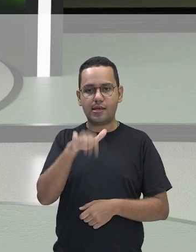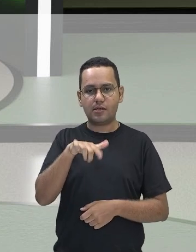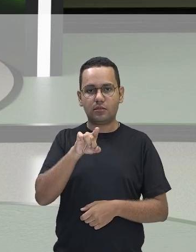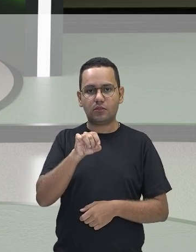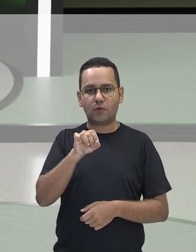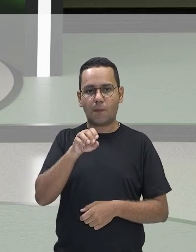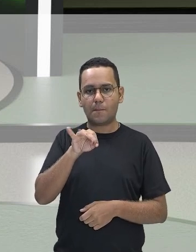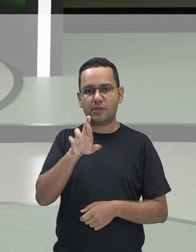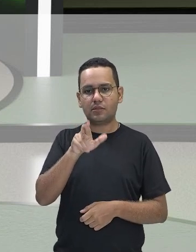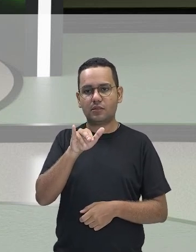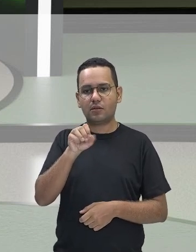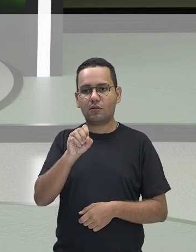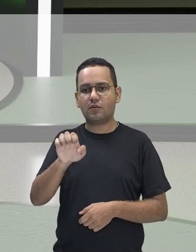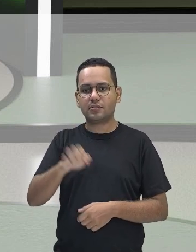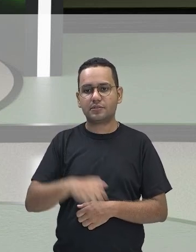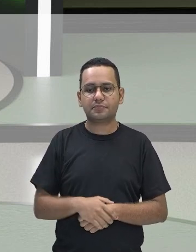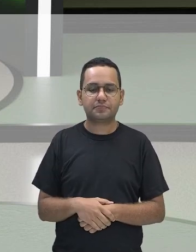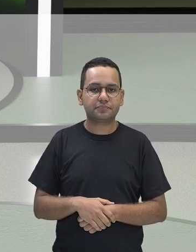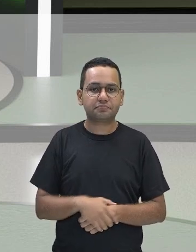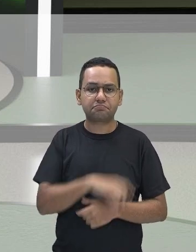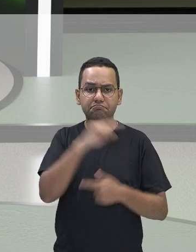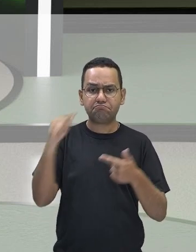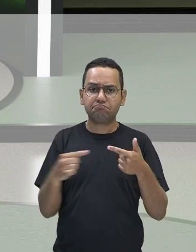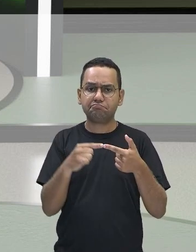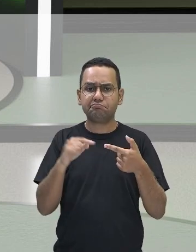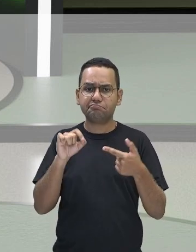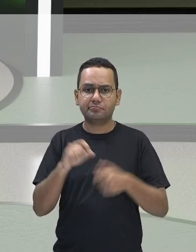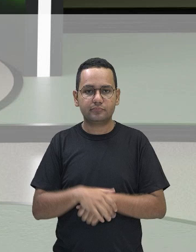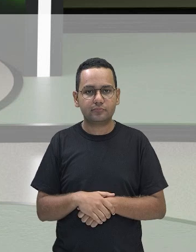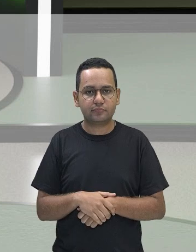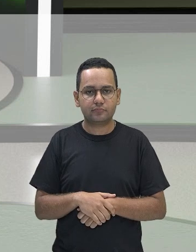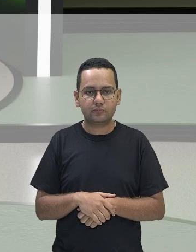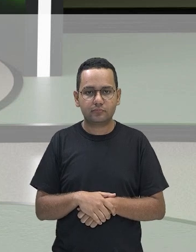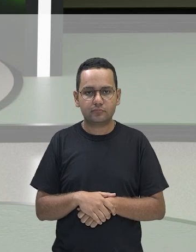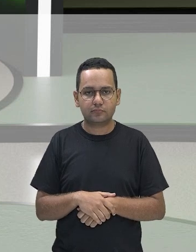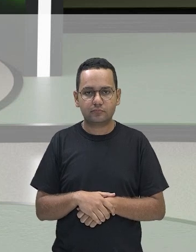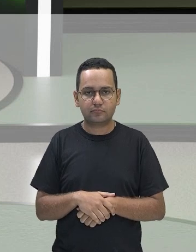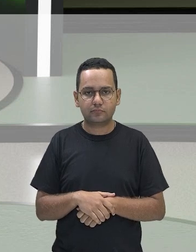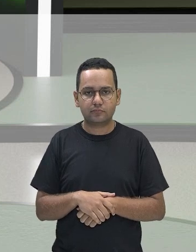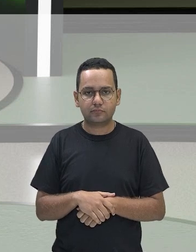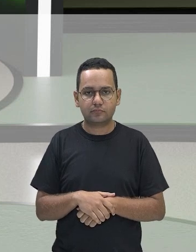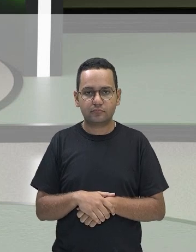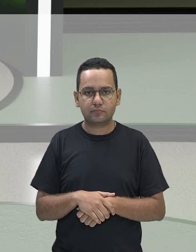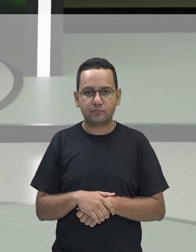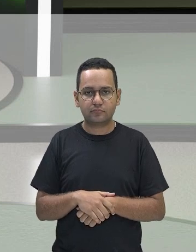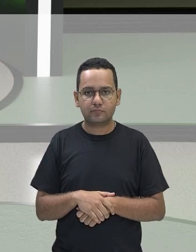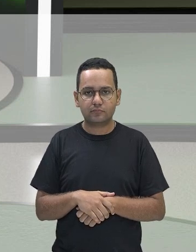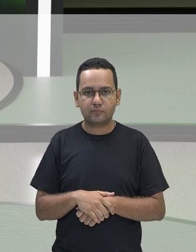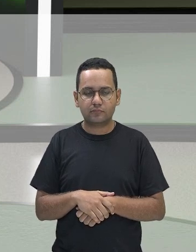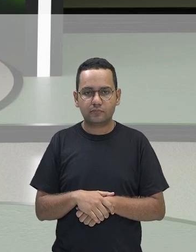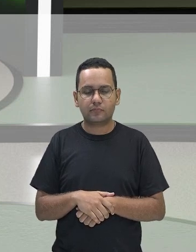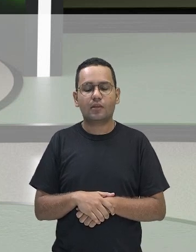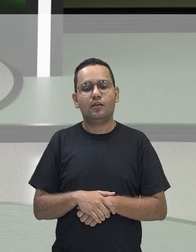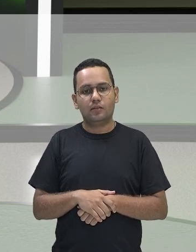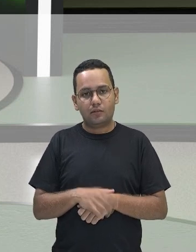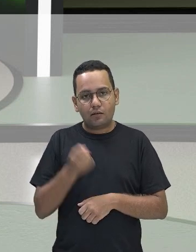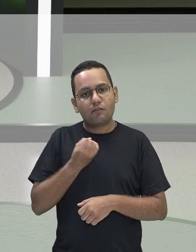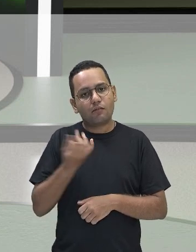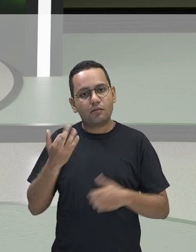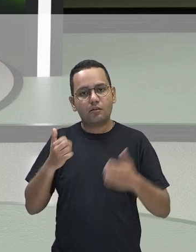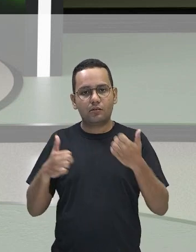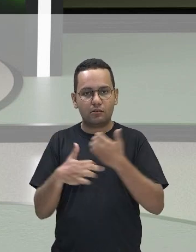endometriose. Essa doença ela é resultante do crescimento do tecido semelhante ao revestimento